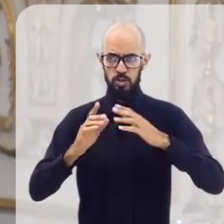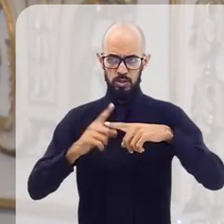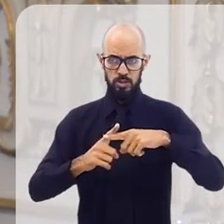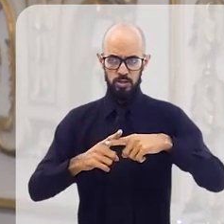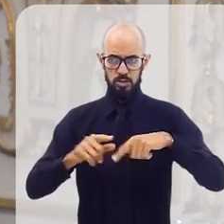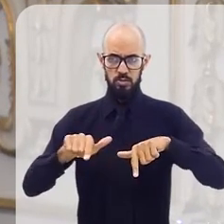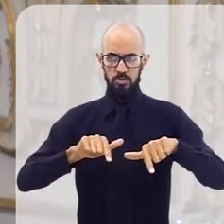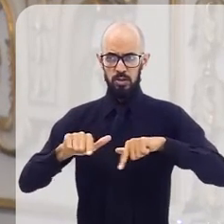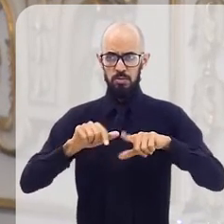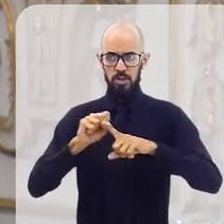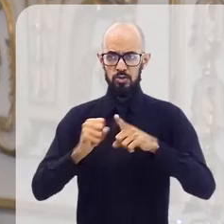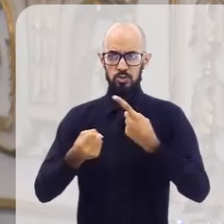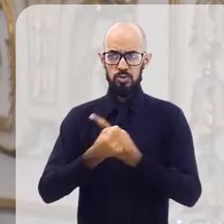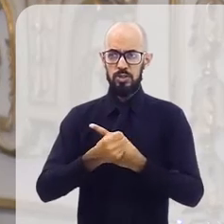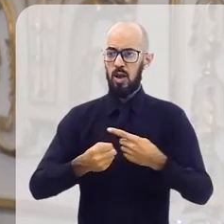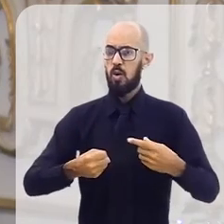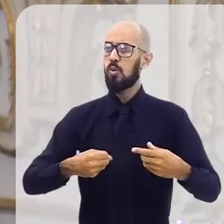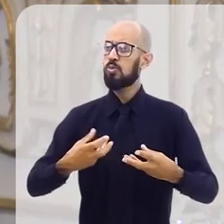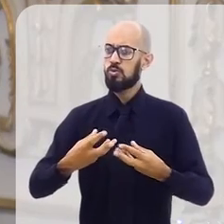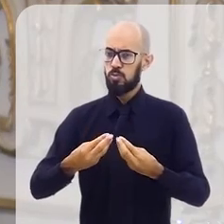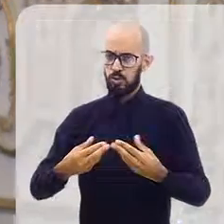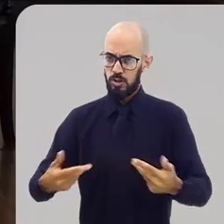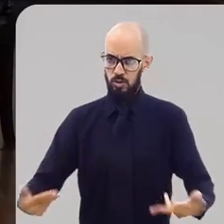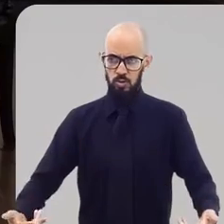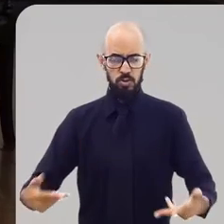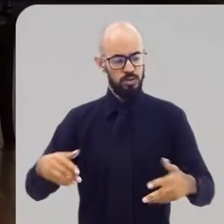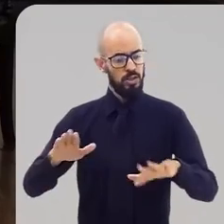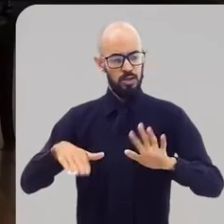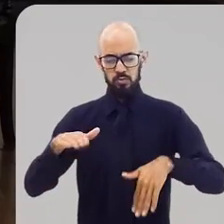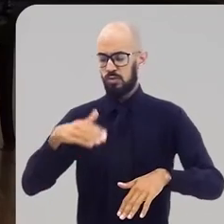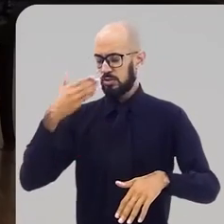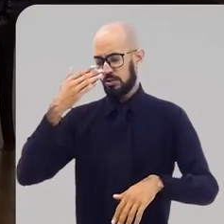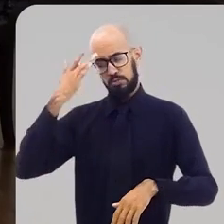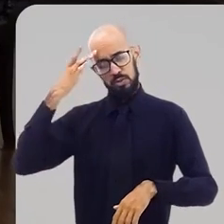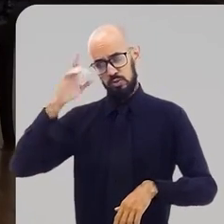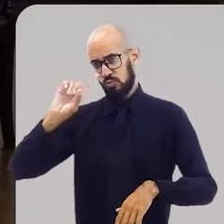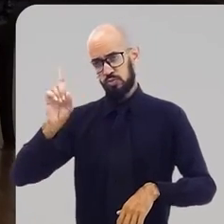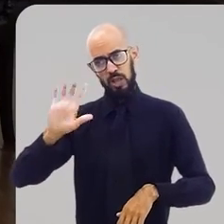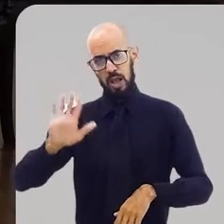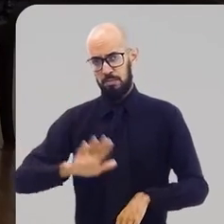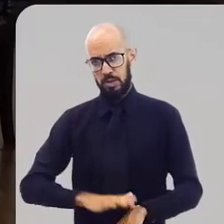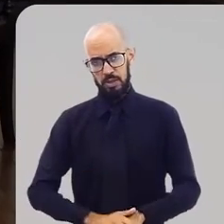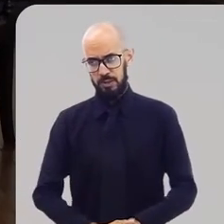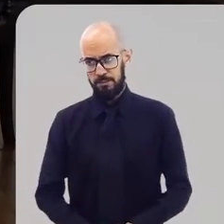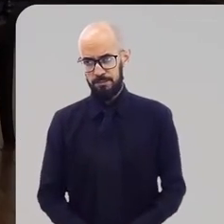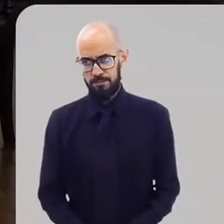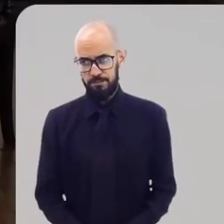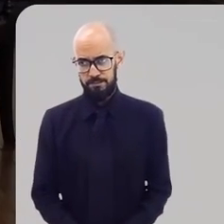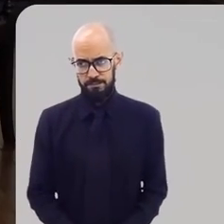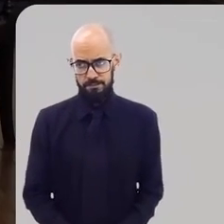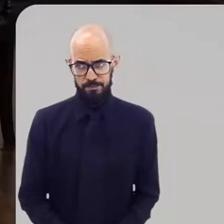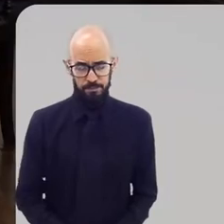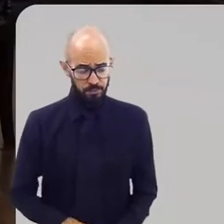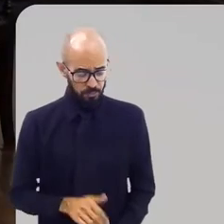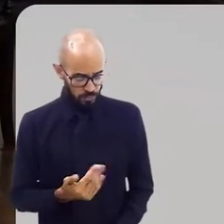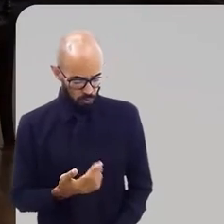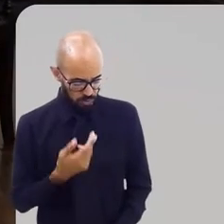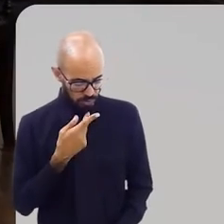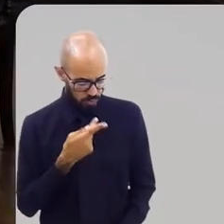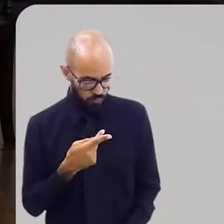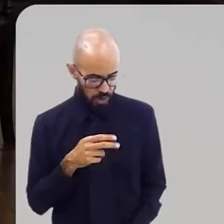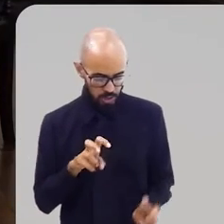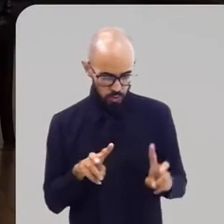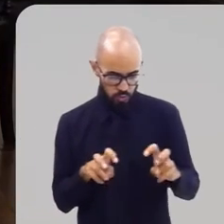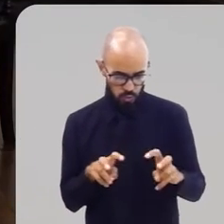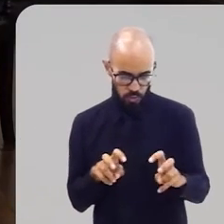quer dizer é um trabalho social muito grande que muitas pessoas não têm noção de sim e aí falamos